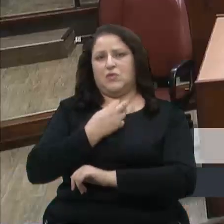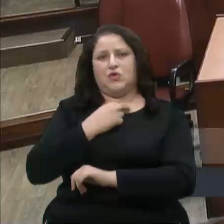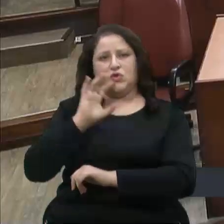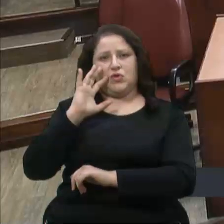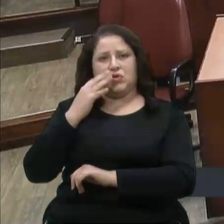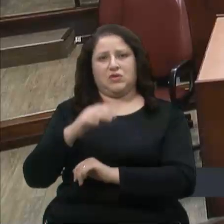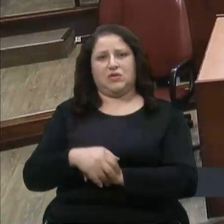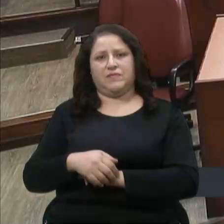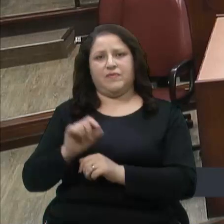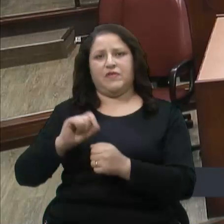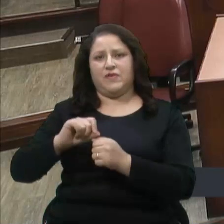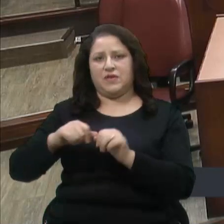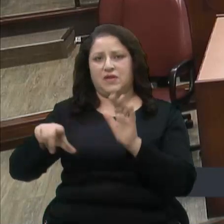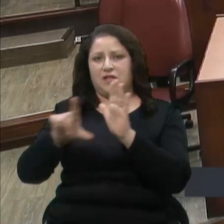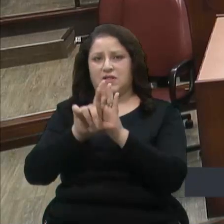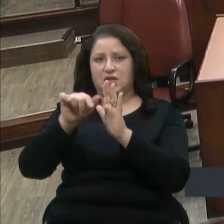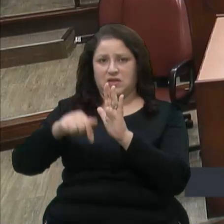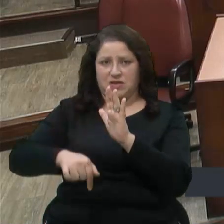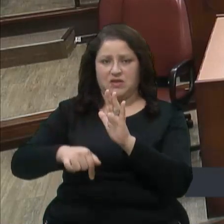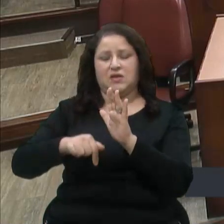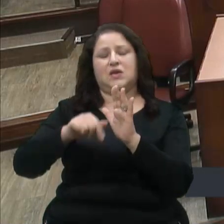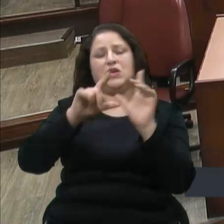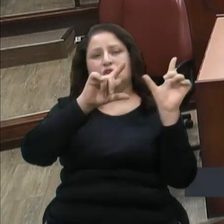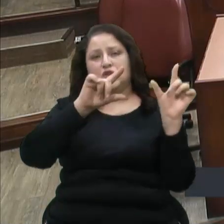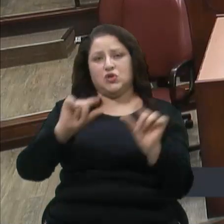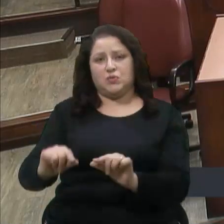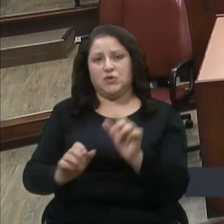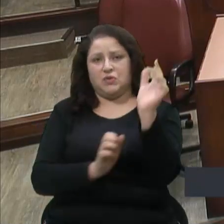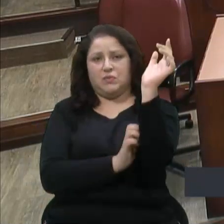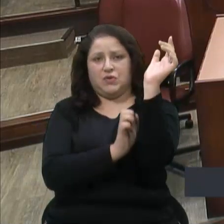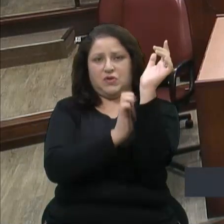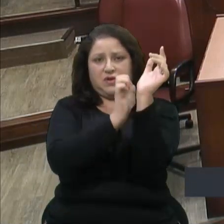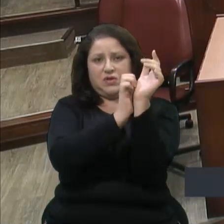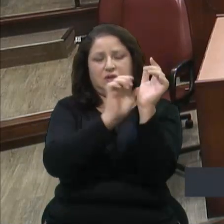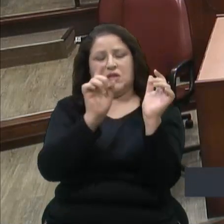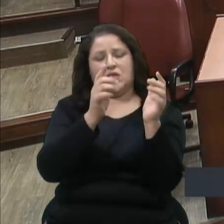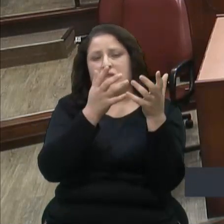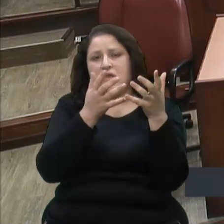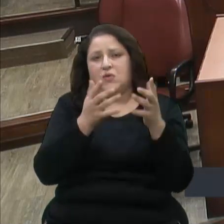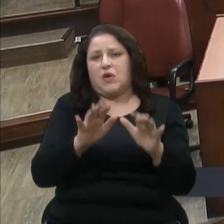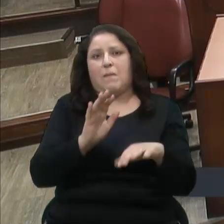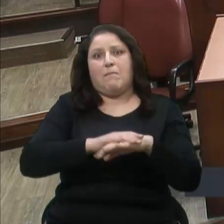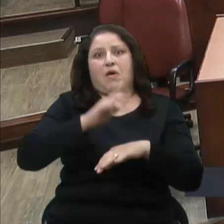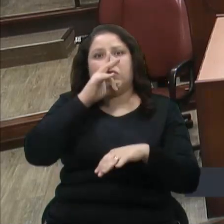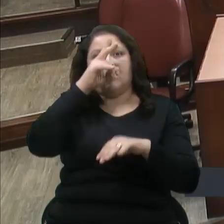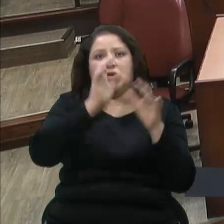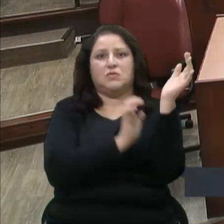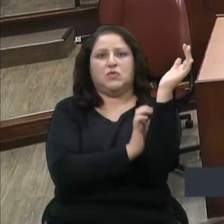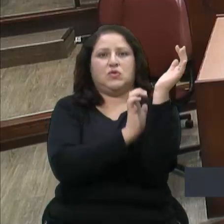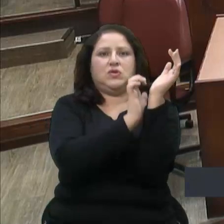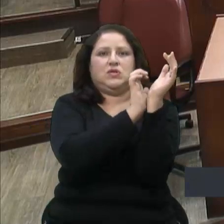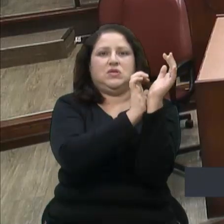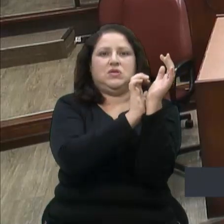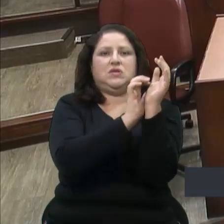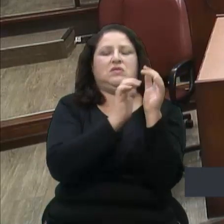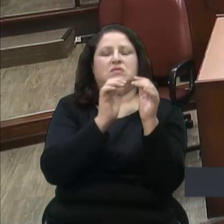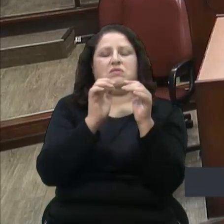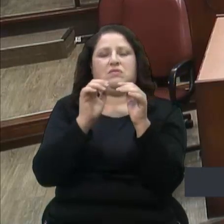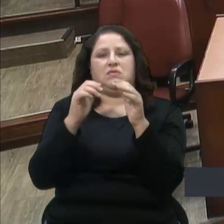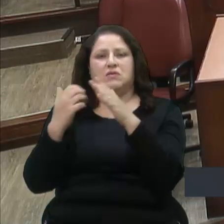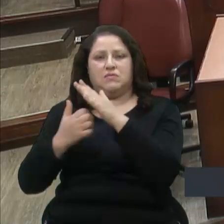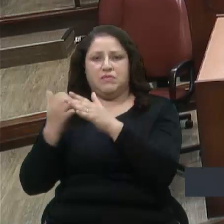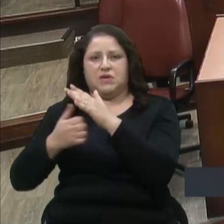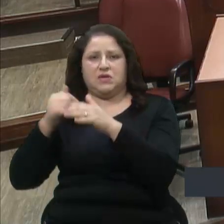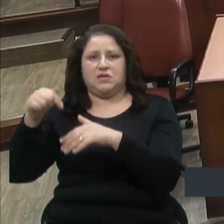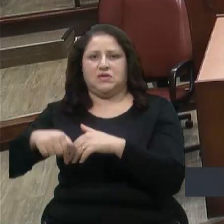Vamos fazer leis aqui para desburocratizar e não querer burocratizar o empreendimento na nossa Caxias do Sul. Obrigado,